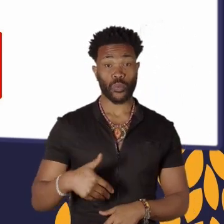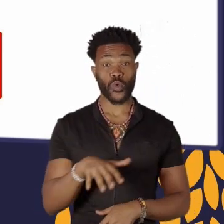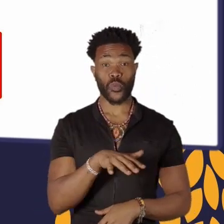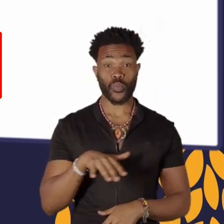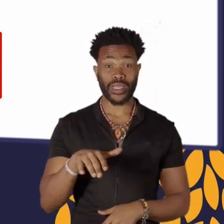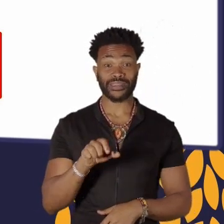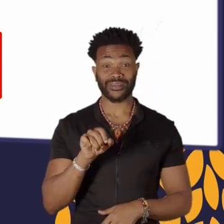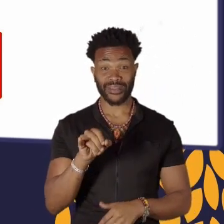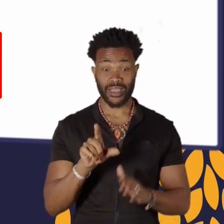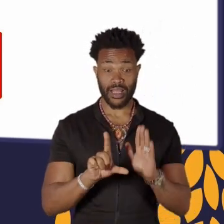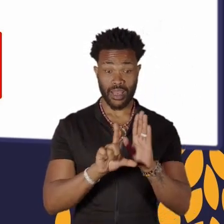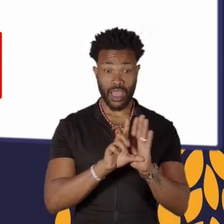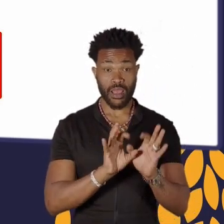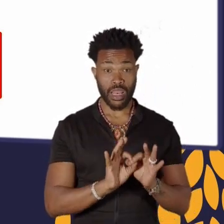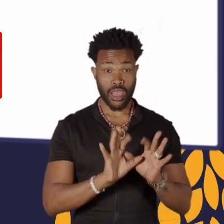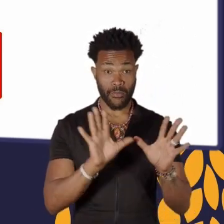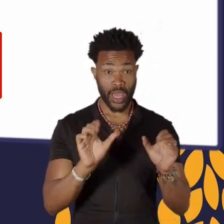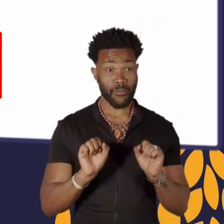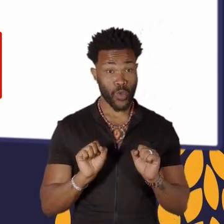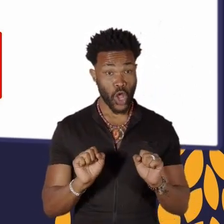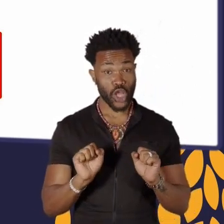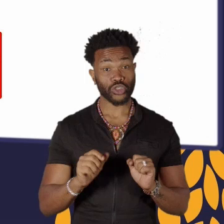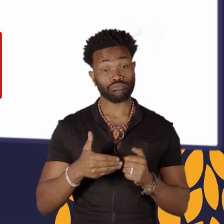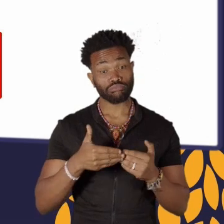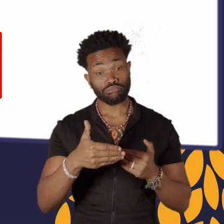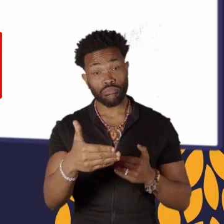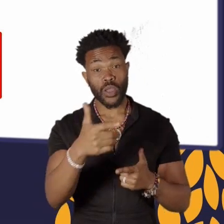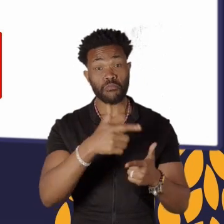gente legalizar, a gente vai ter mais problemas de